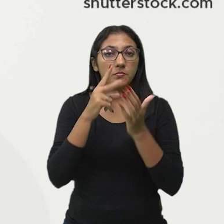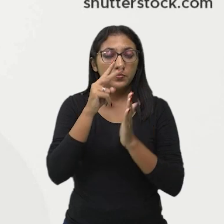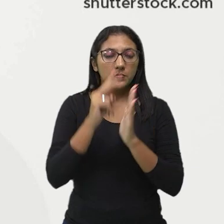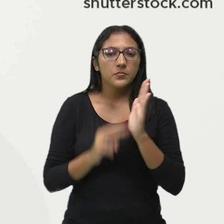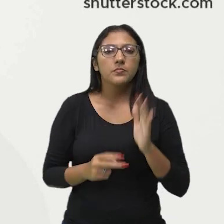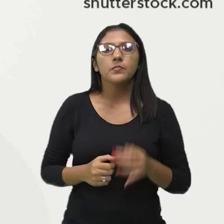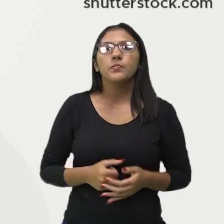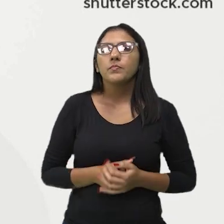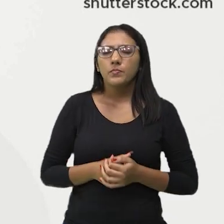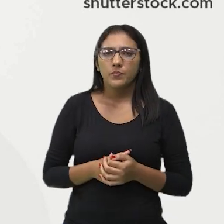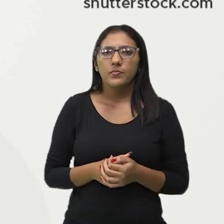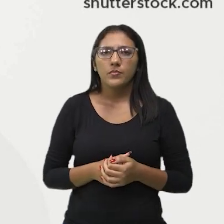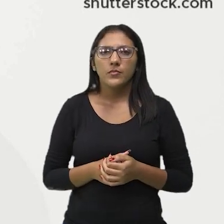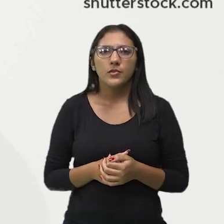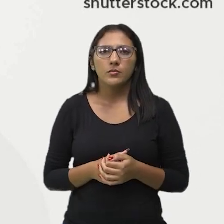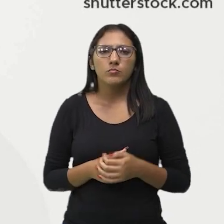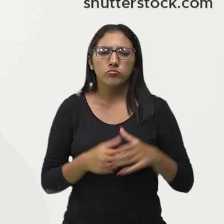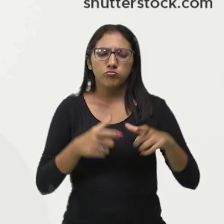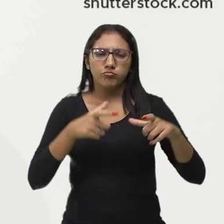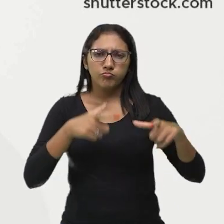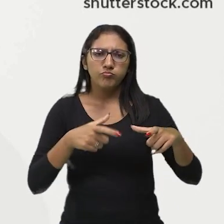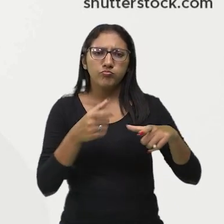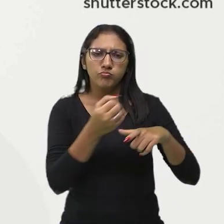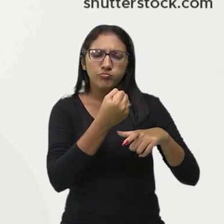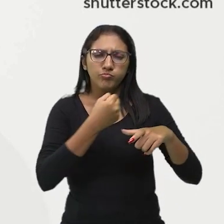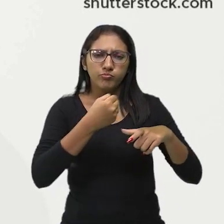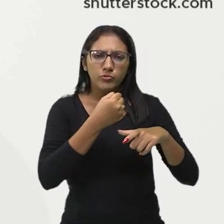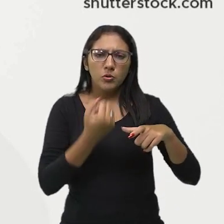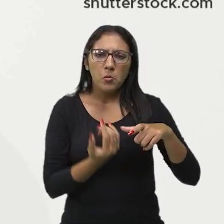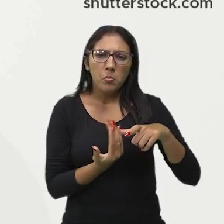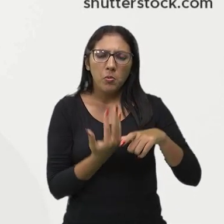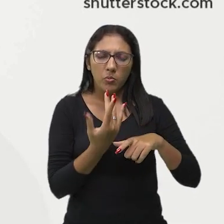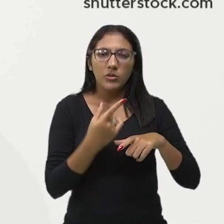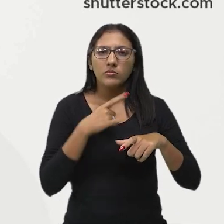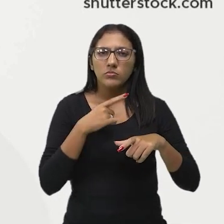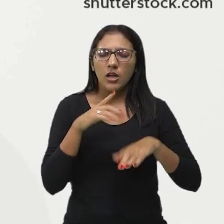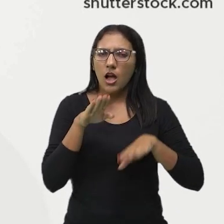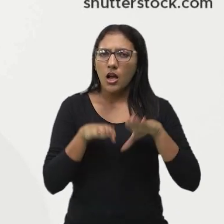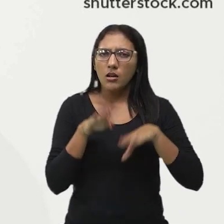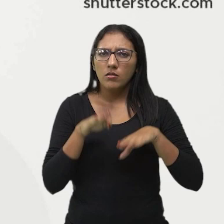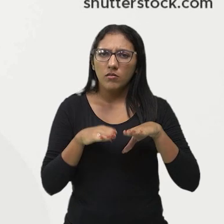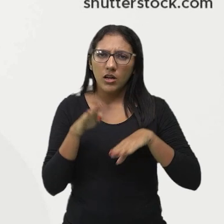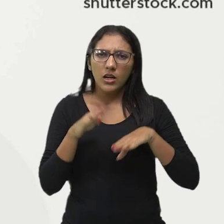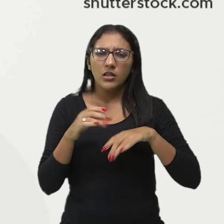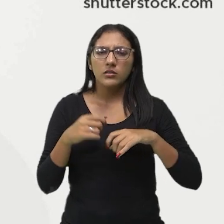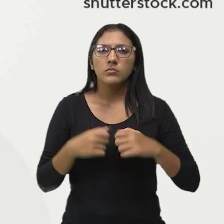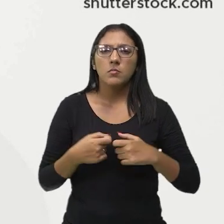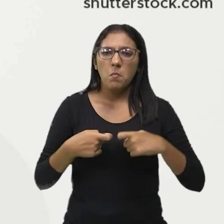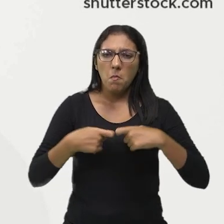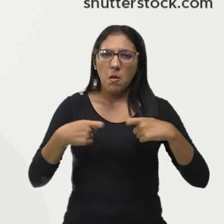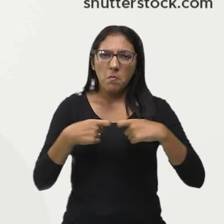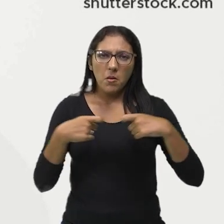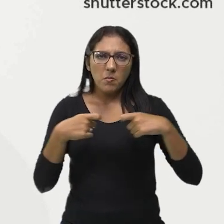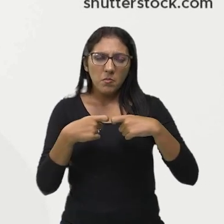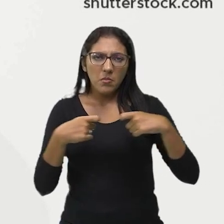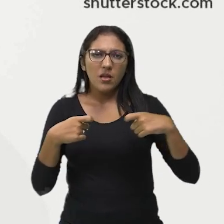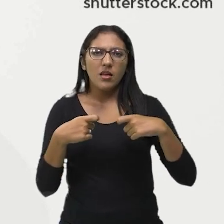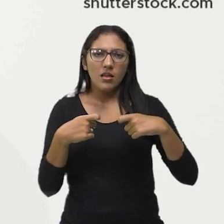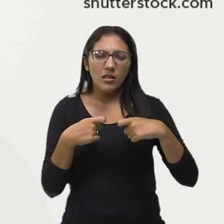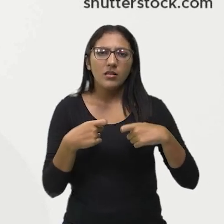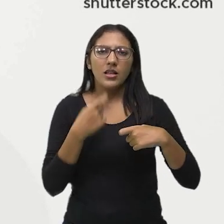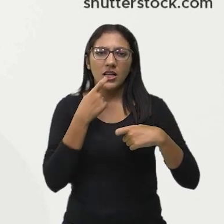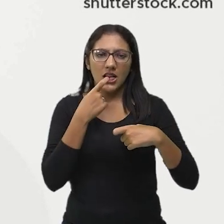tampa, com o objetivo de vedar e evitar a saída do vapor durante o uso da panela. Se